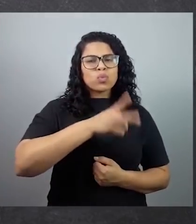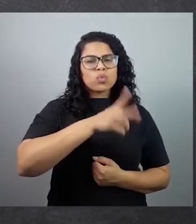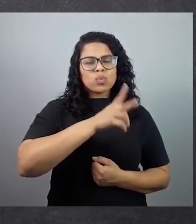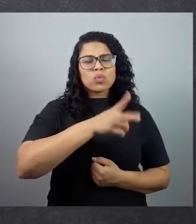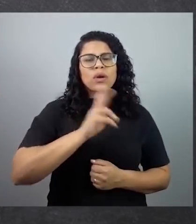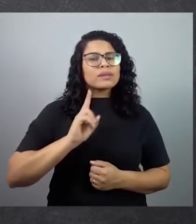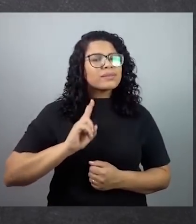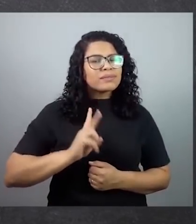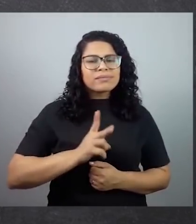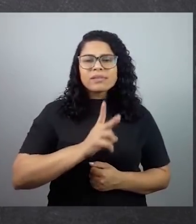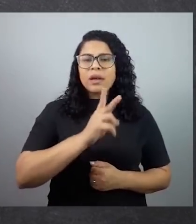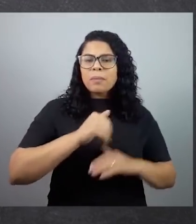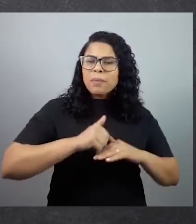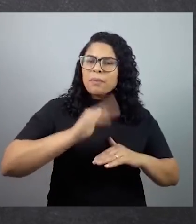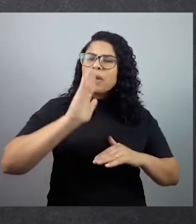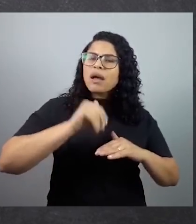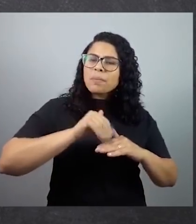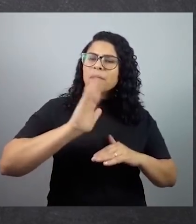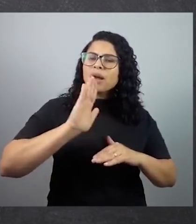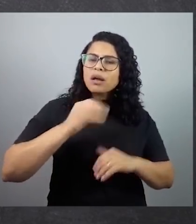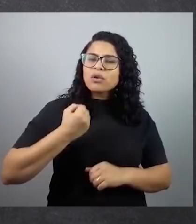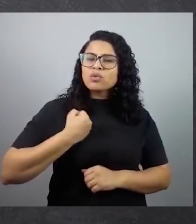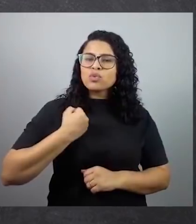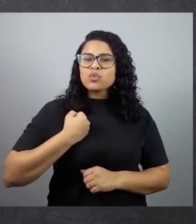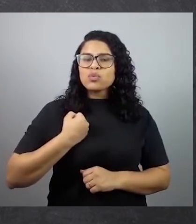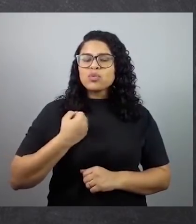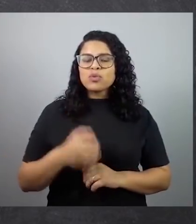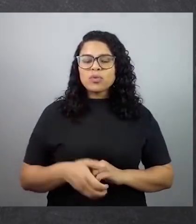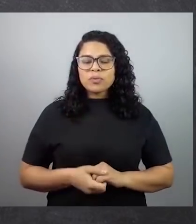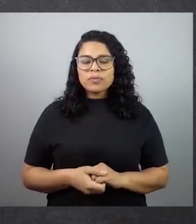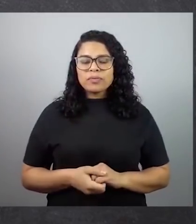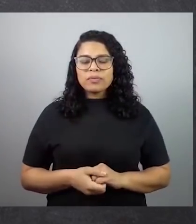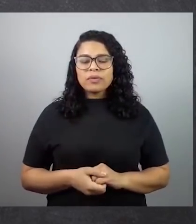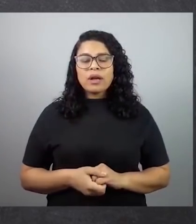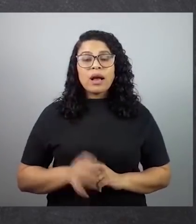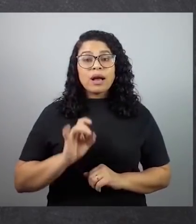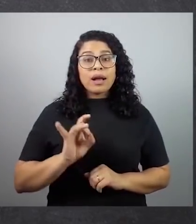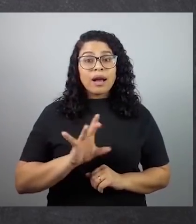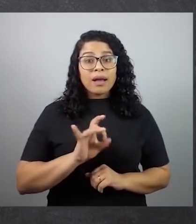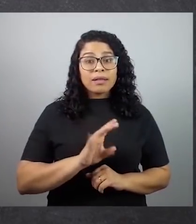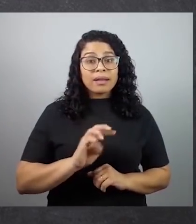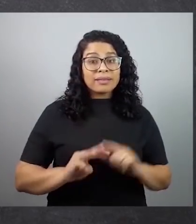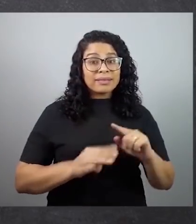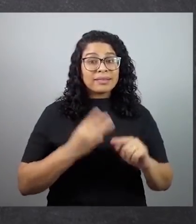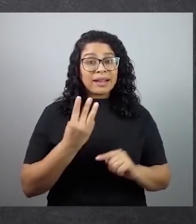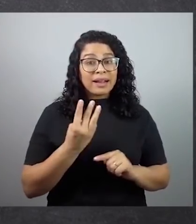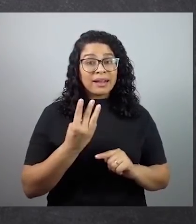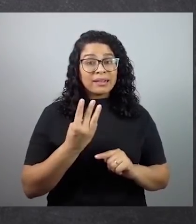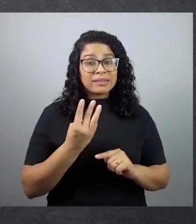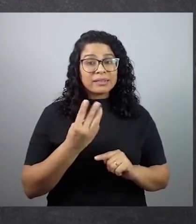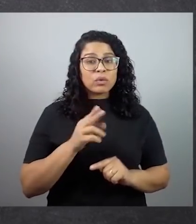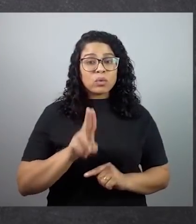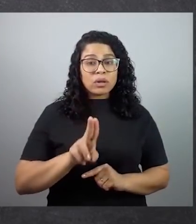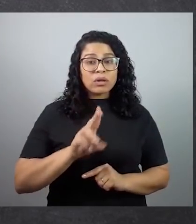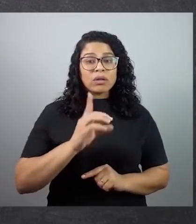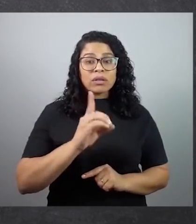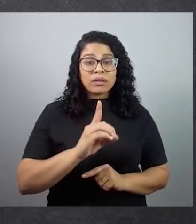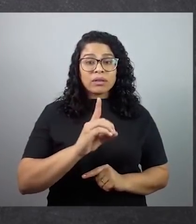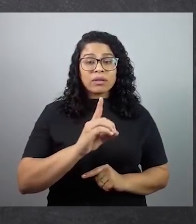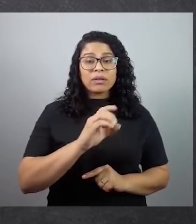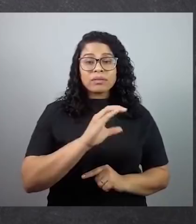vão crescer sempre mais aqui para a esquerda e a cada 3 posições nós teremos uma nova